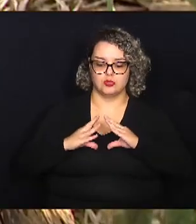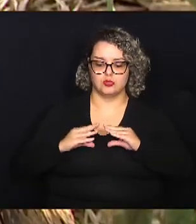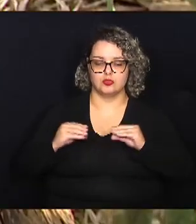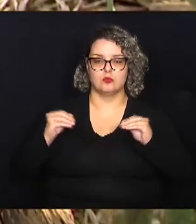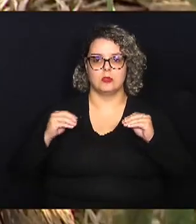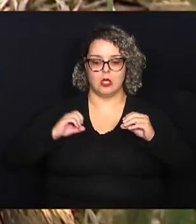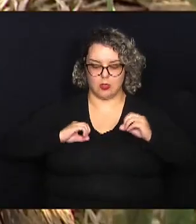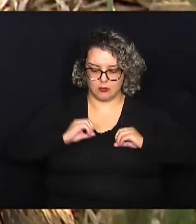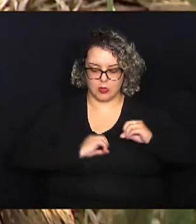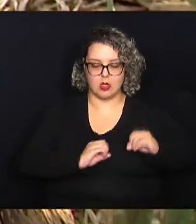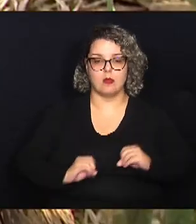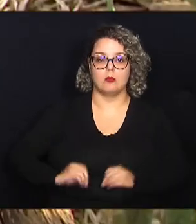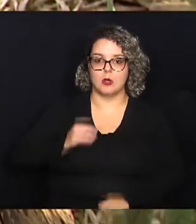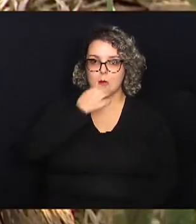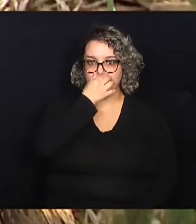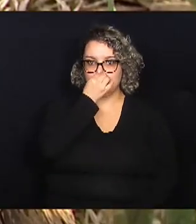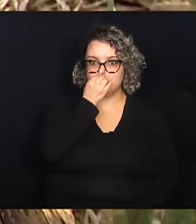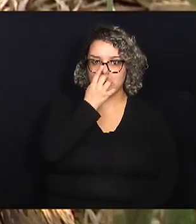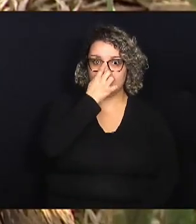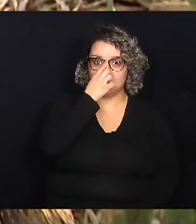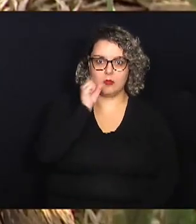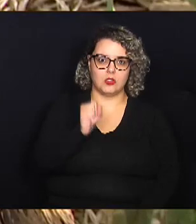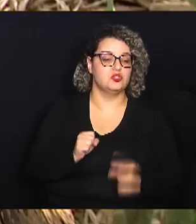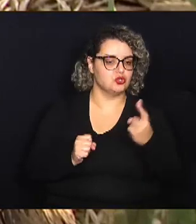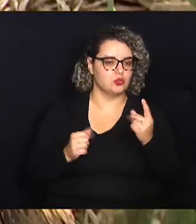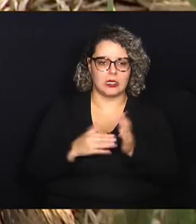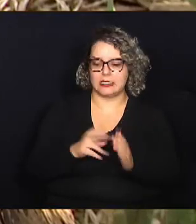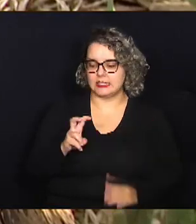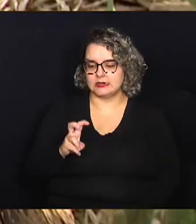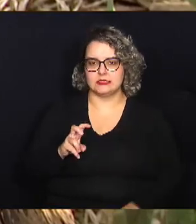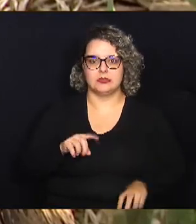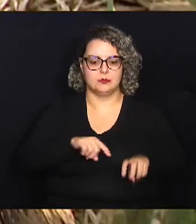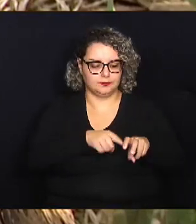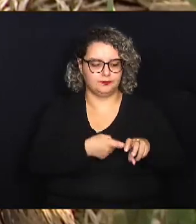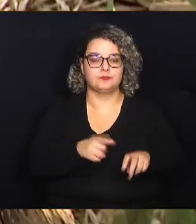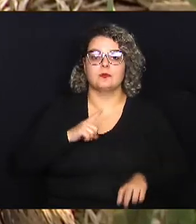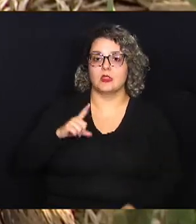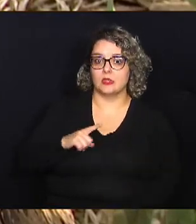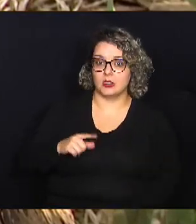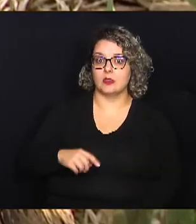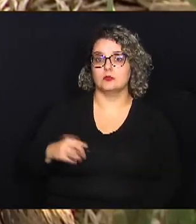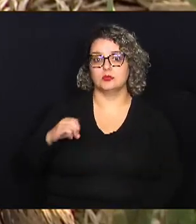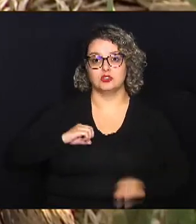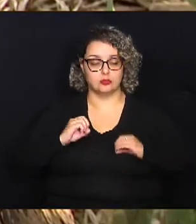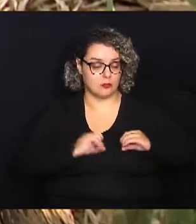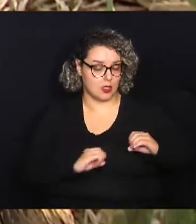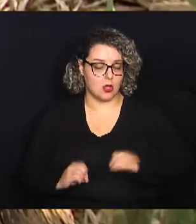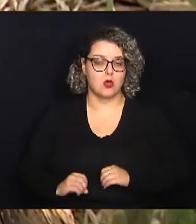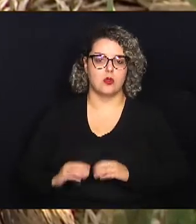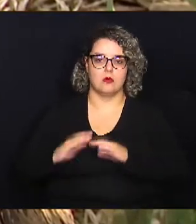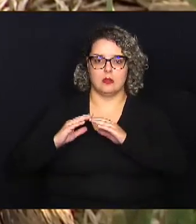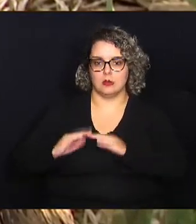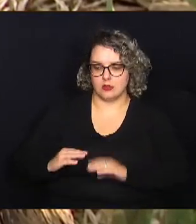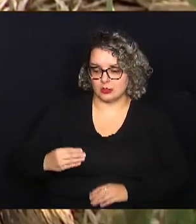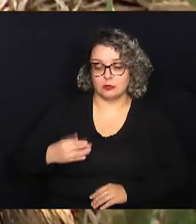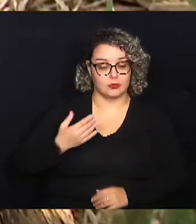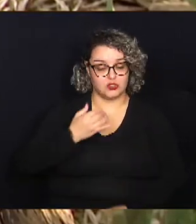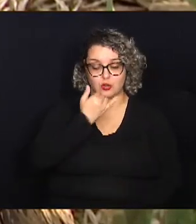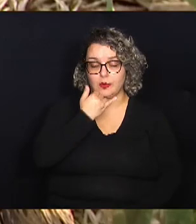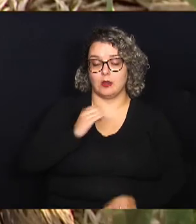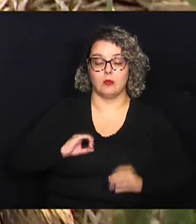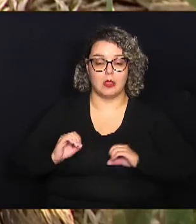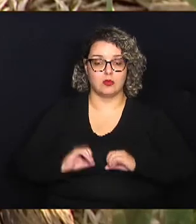ter de 1 a 5. A gente tem uma onça residente aqui na mata, né, e a gente já acompanhou algumas